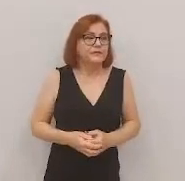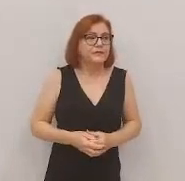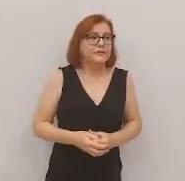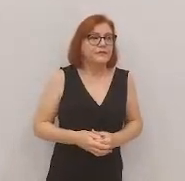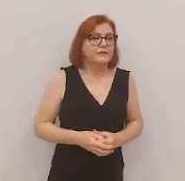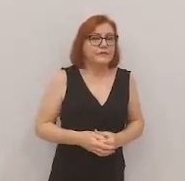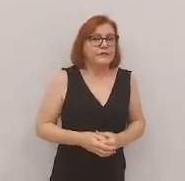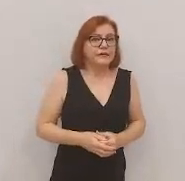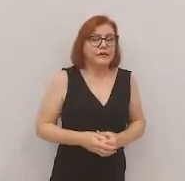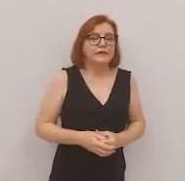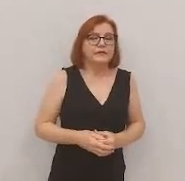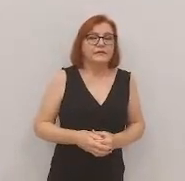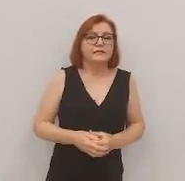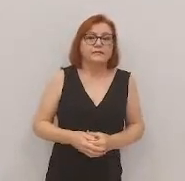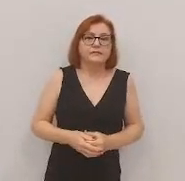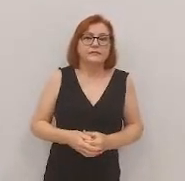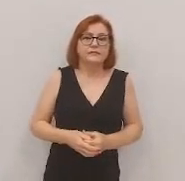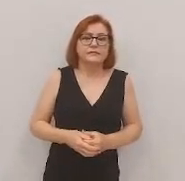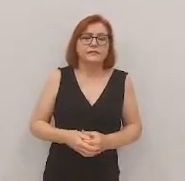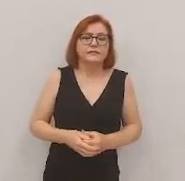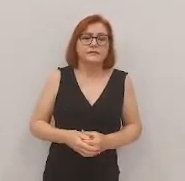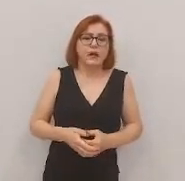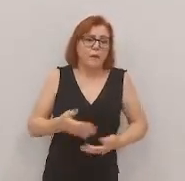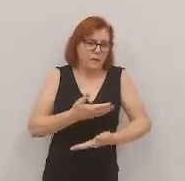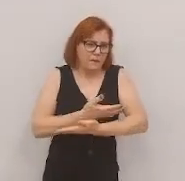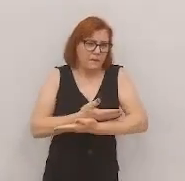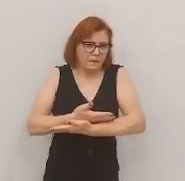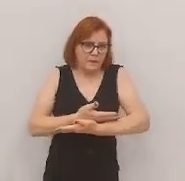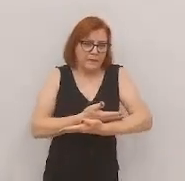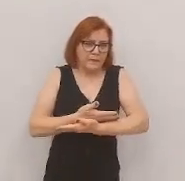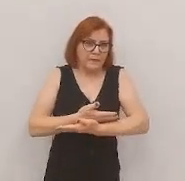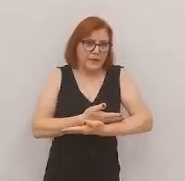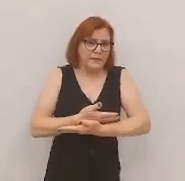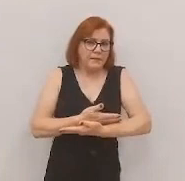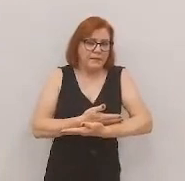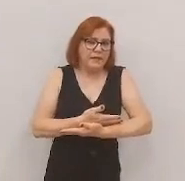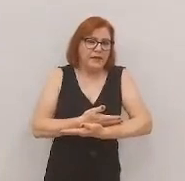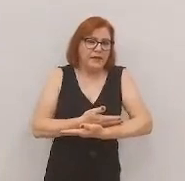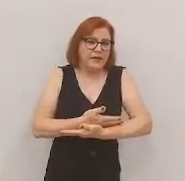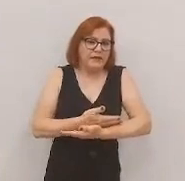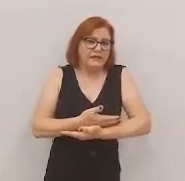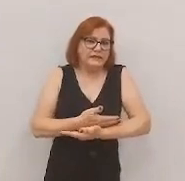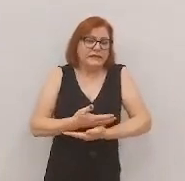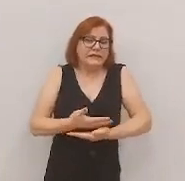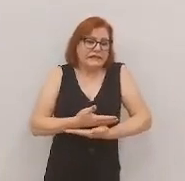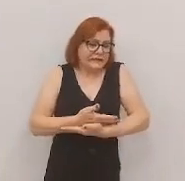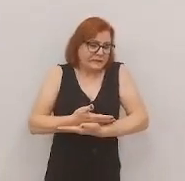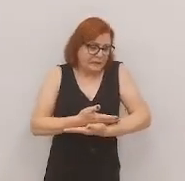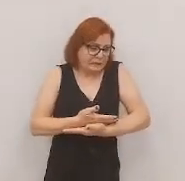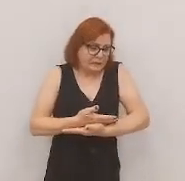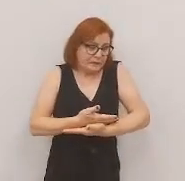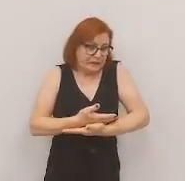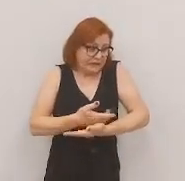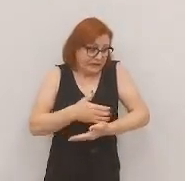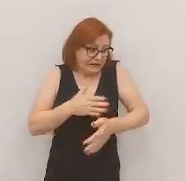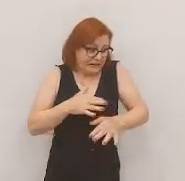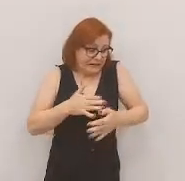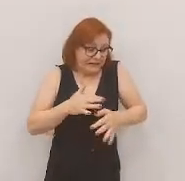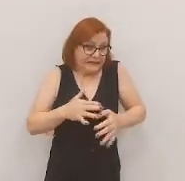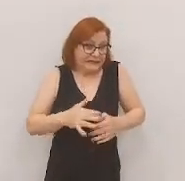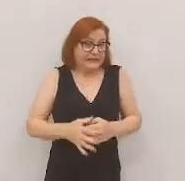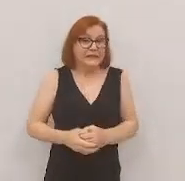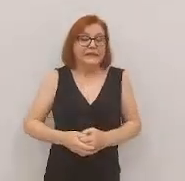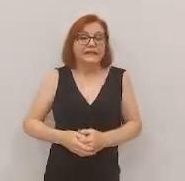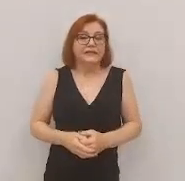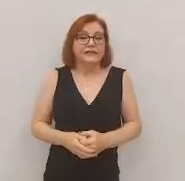Quem tem neném aqui sabe, né? Como que é vulnerável. Qualquer